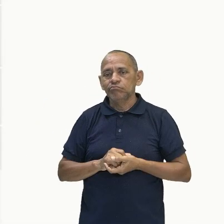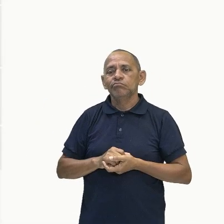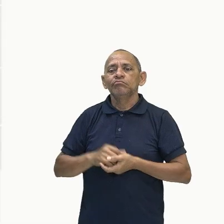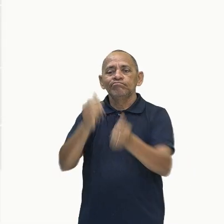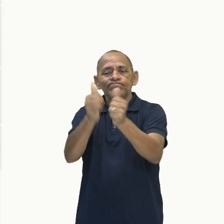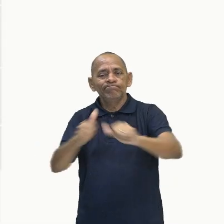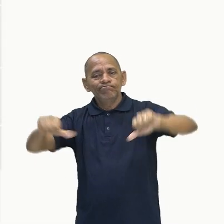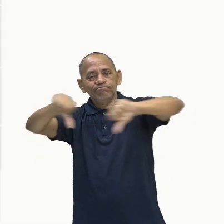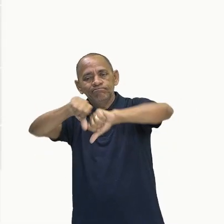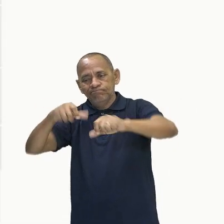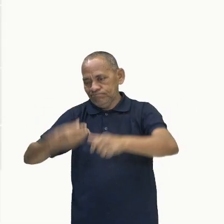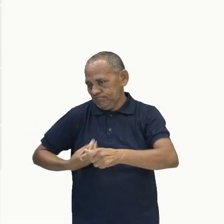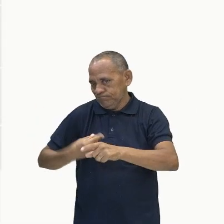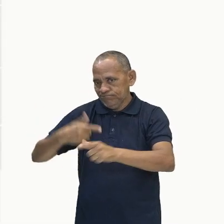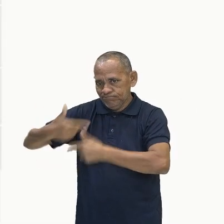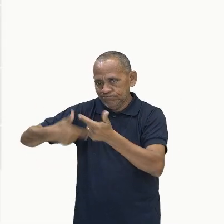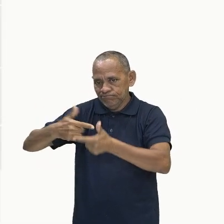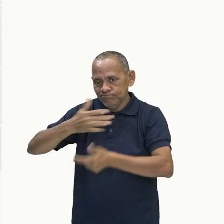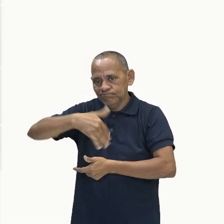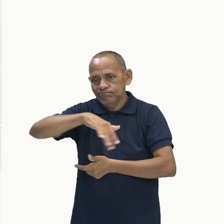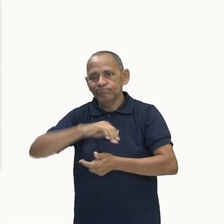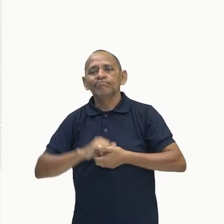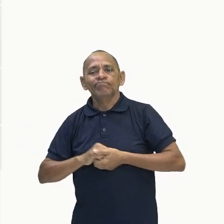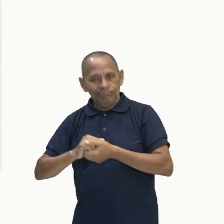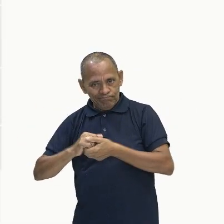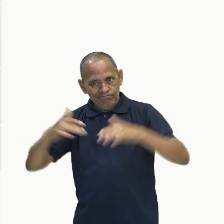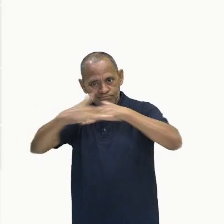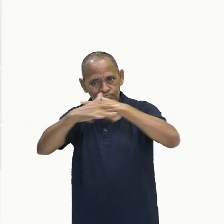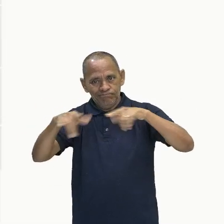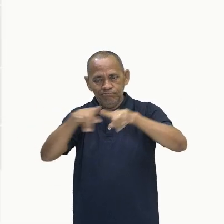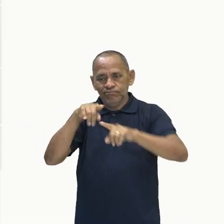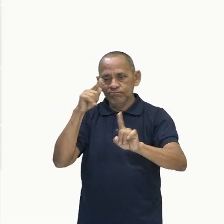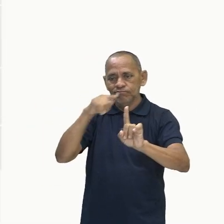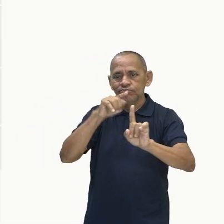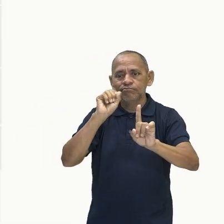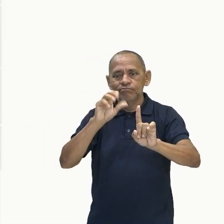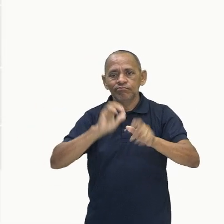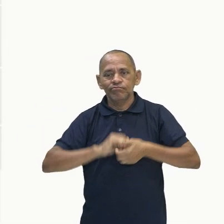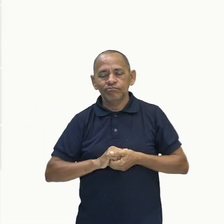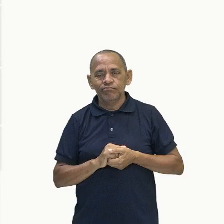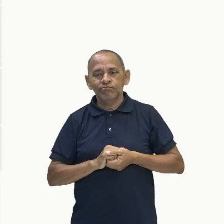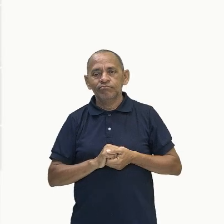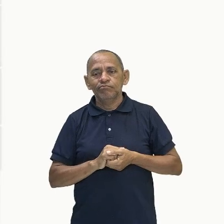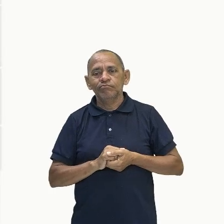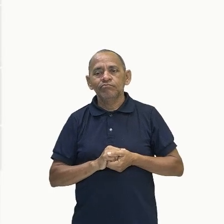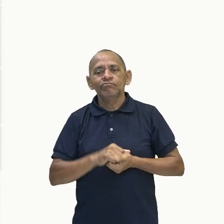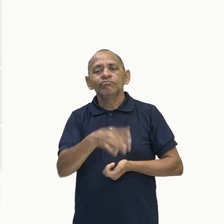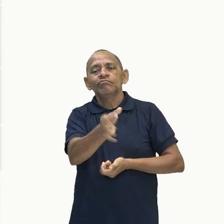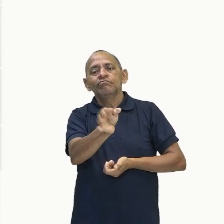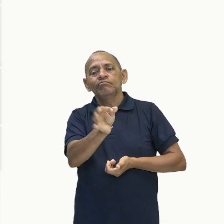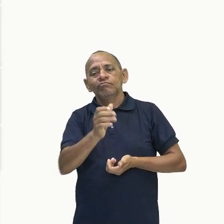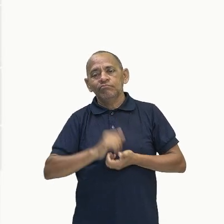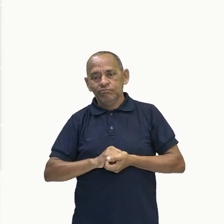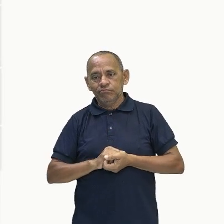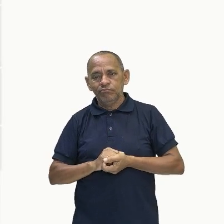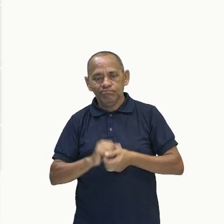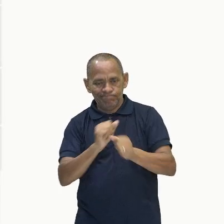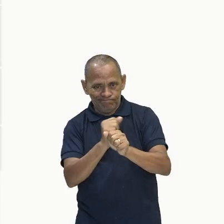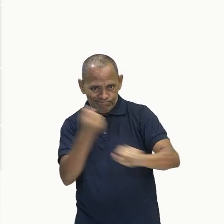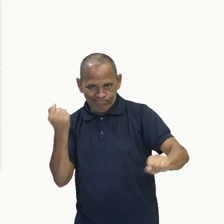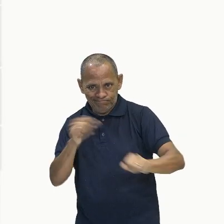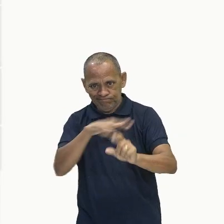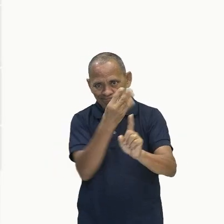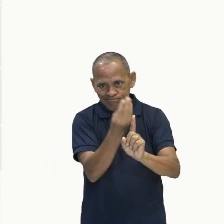do trabalhador nas áreas urbanas, por exemplo. E o objetivo disso, professora? É justamente romper com a arte, isso aqui é